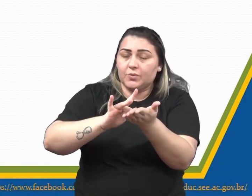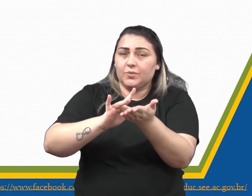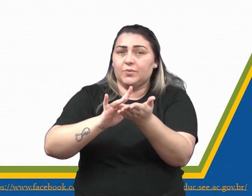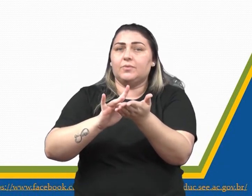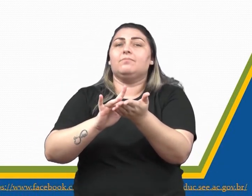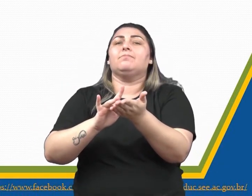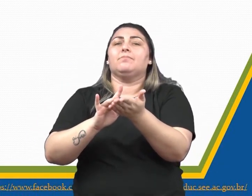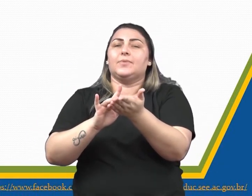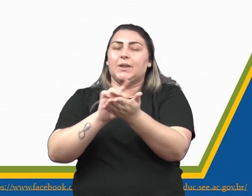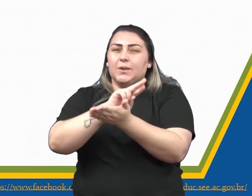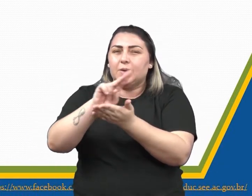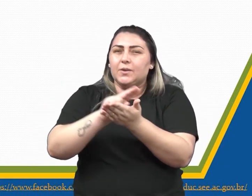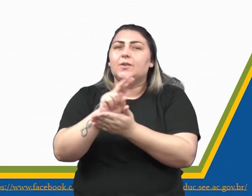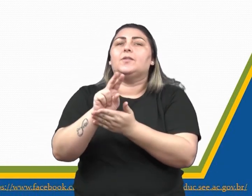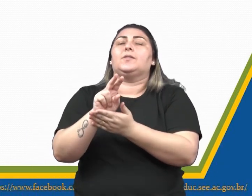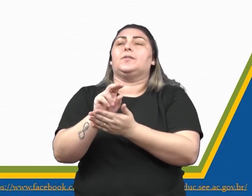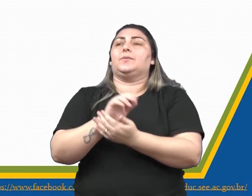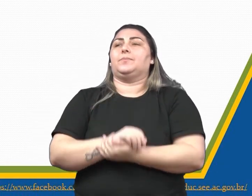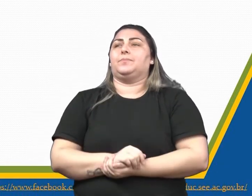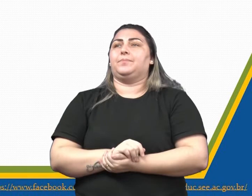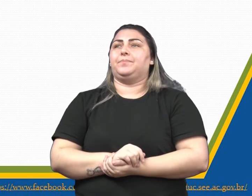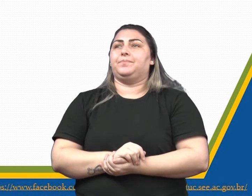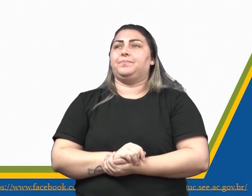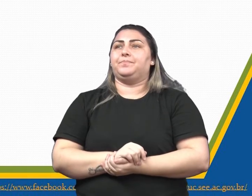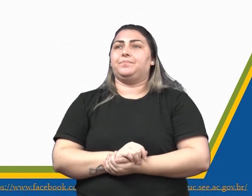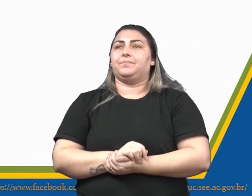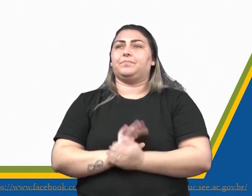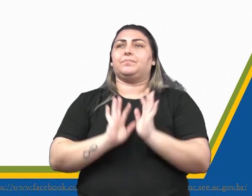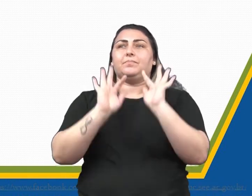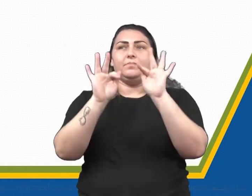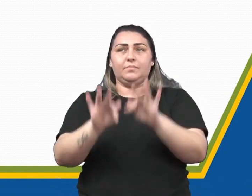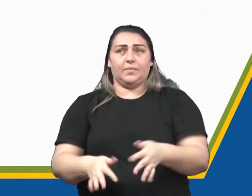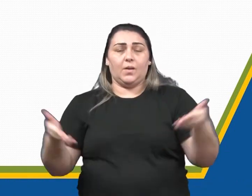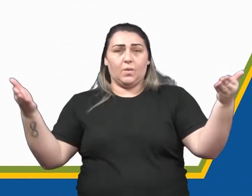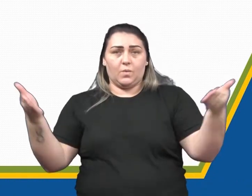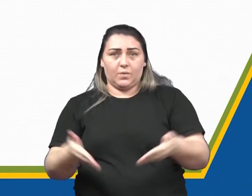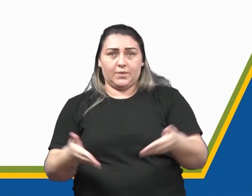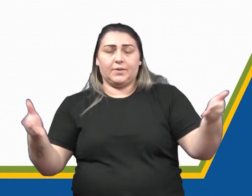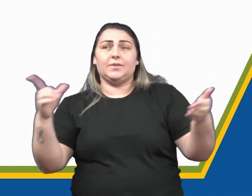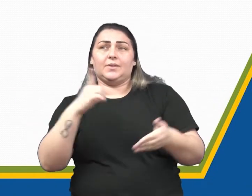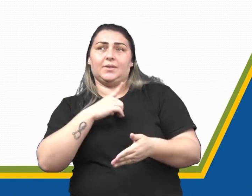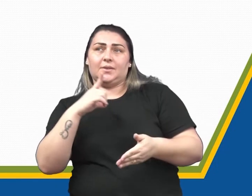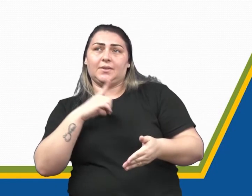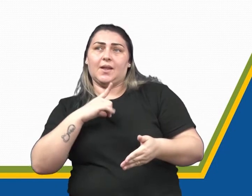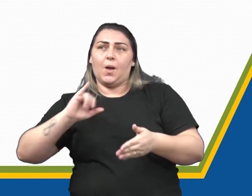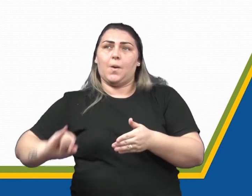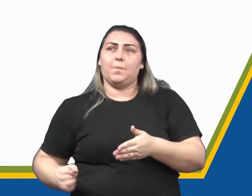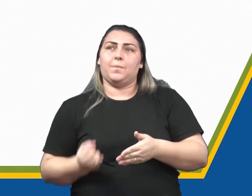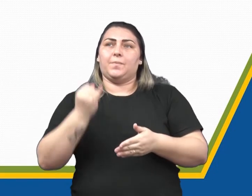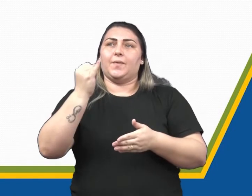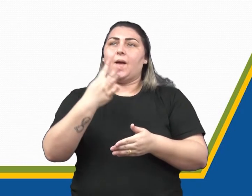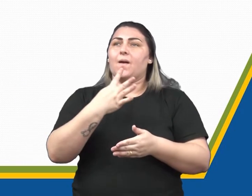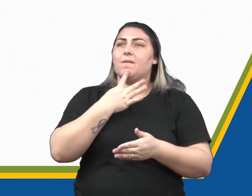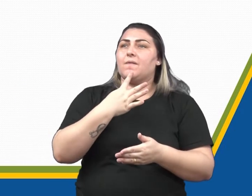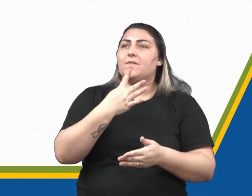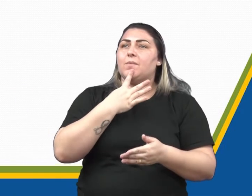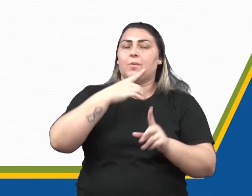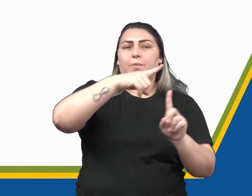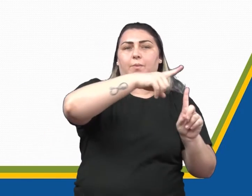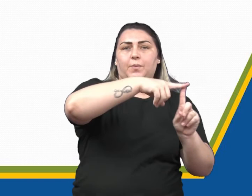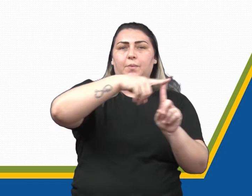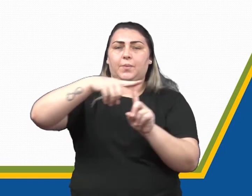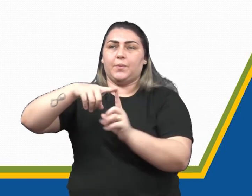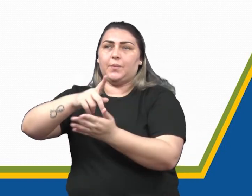movimentos e diversos recursos. Considerações finais. Hoje nós tivemos a oportunidade de conhecer diversos tipos